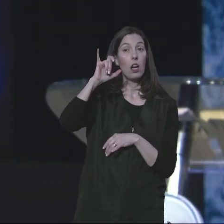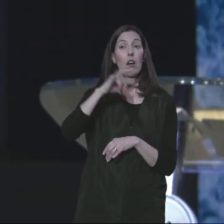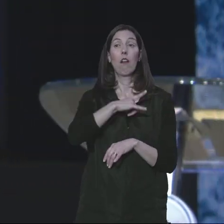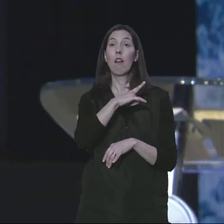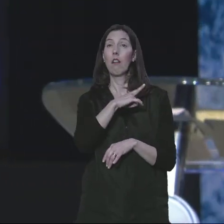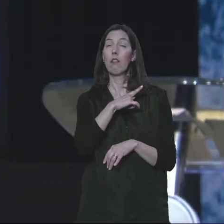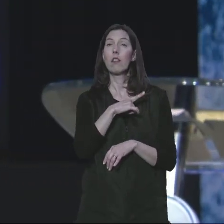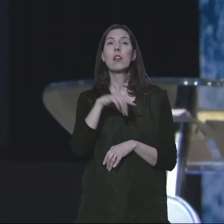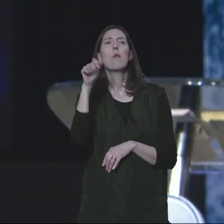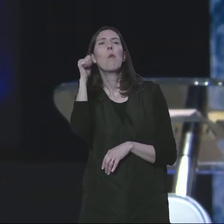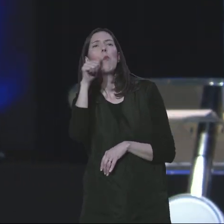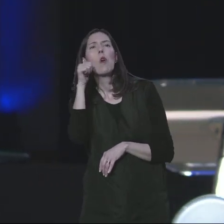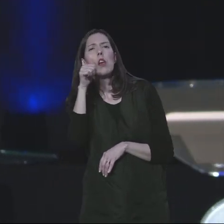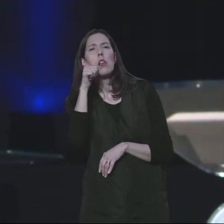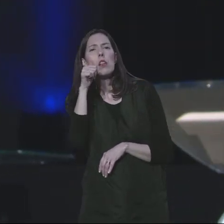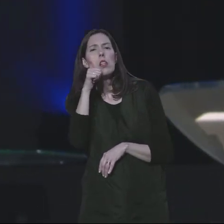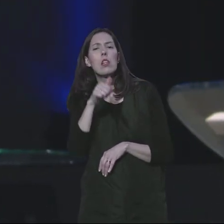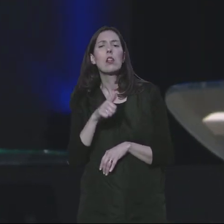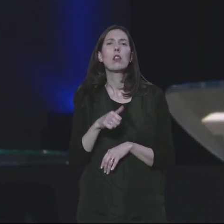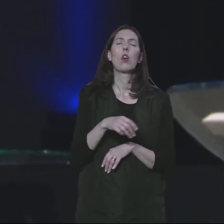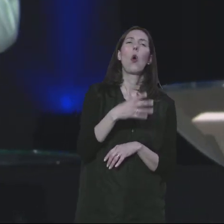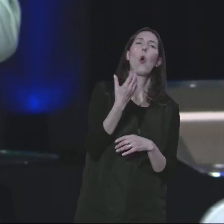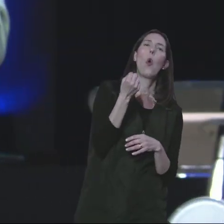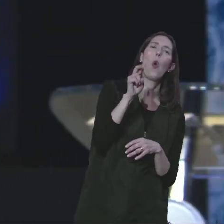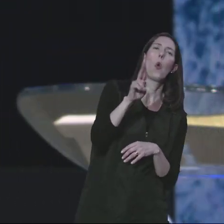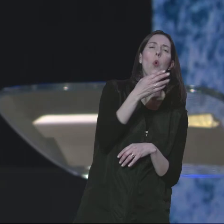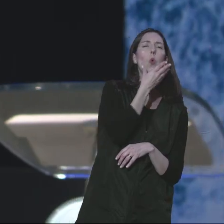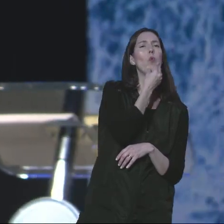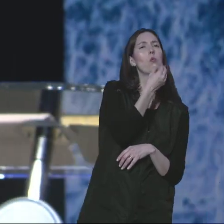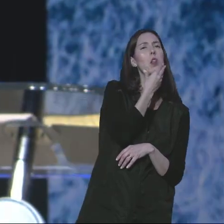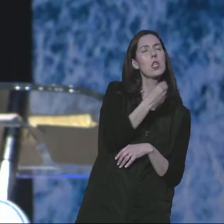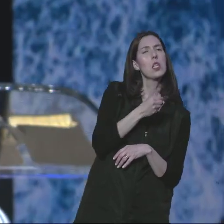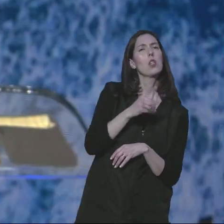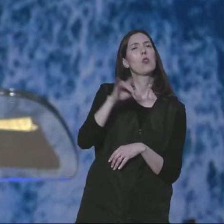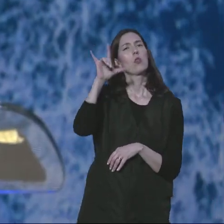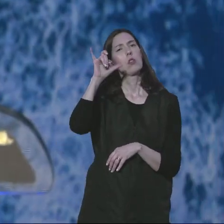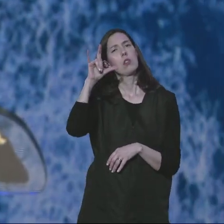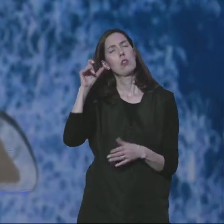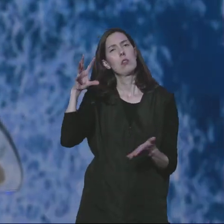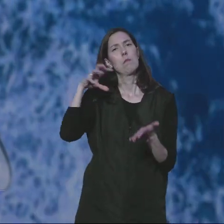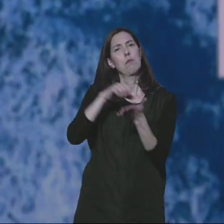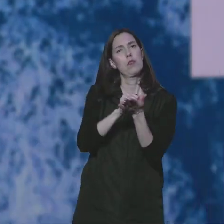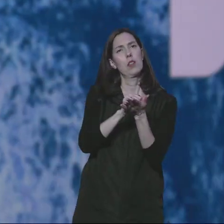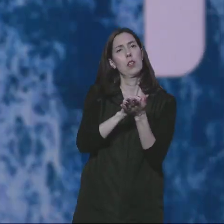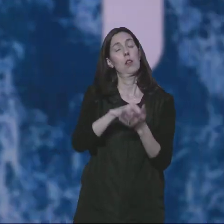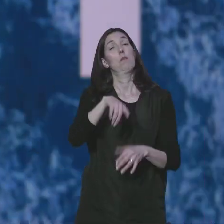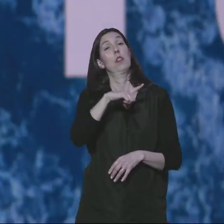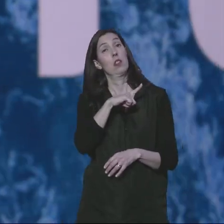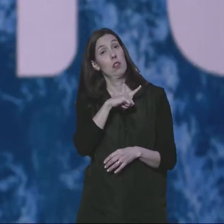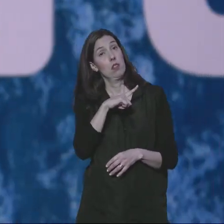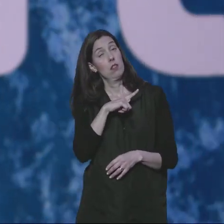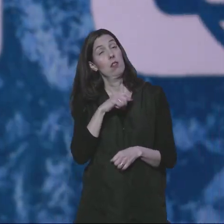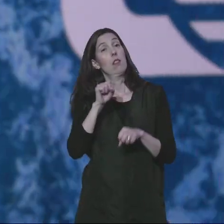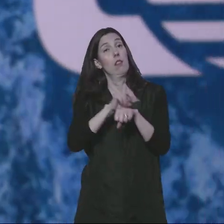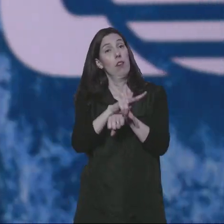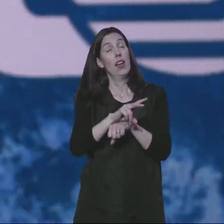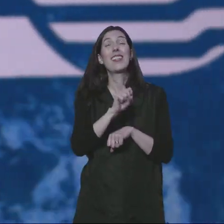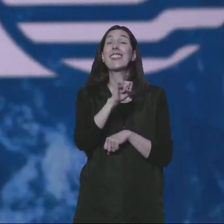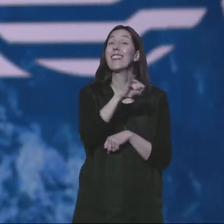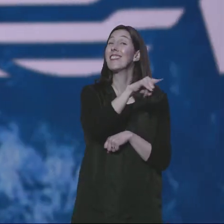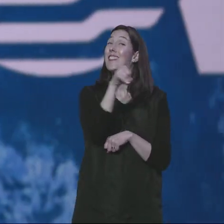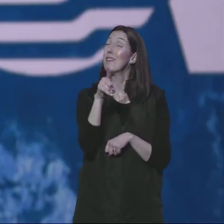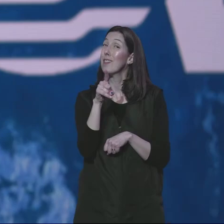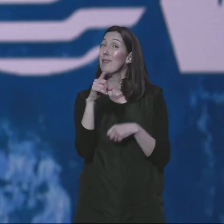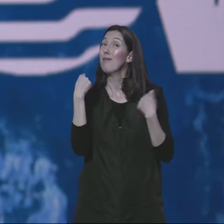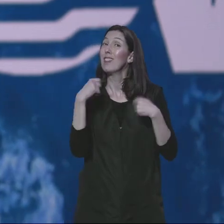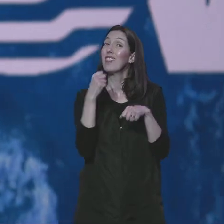lá, meninas, OneFlow Camp, ou meninos, e aí se cair na inscrição, é porque ainda tem vaga, se cair na lista de